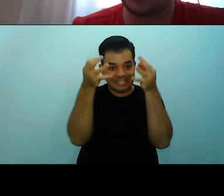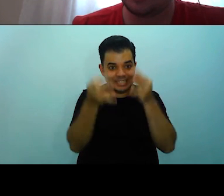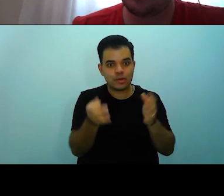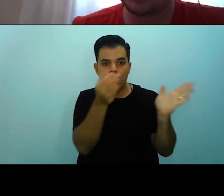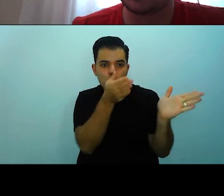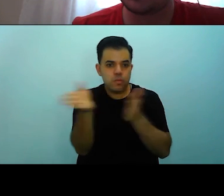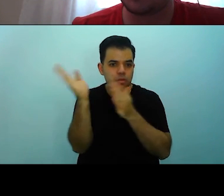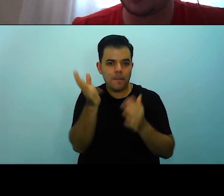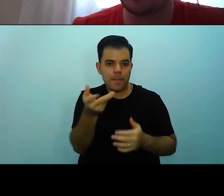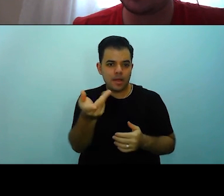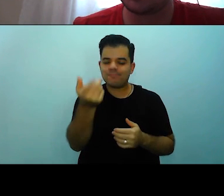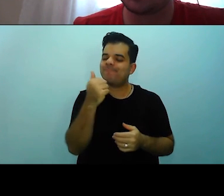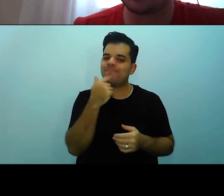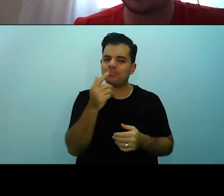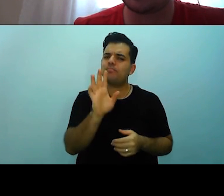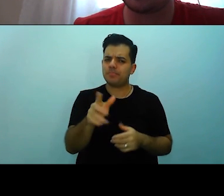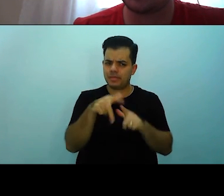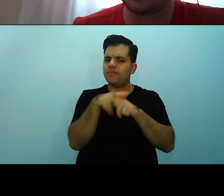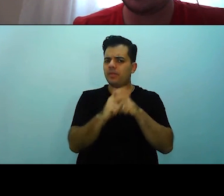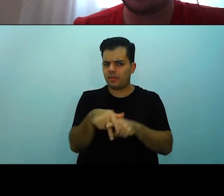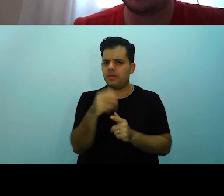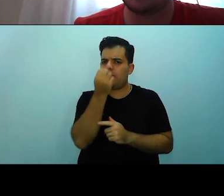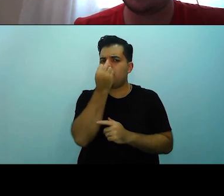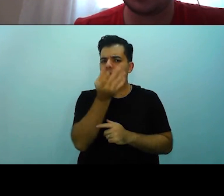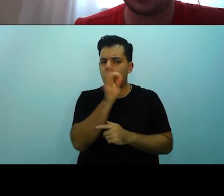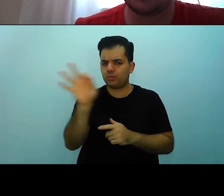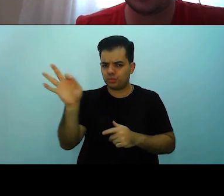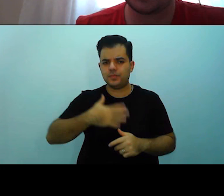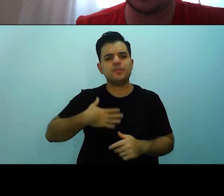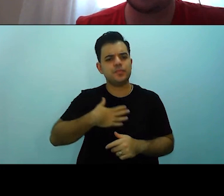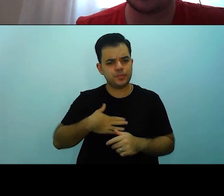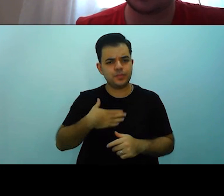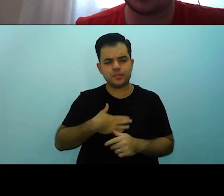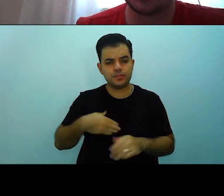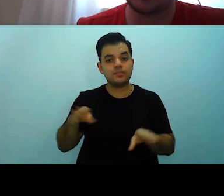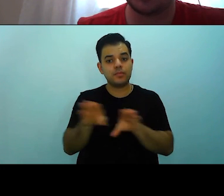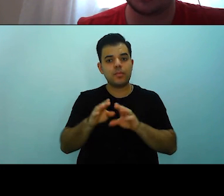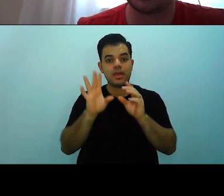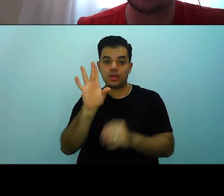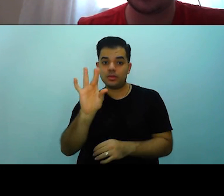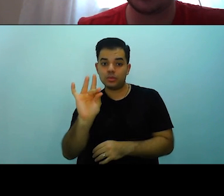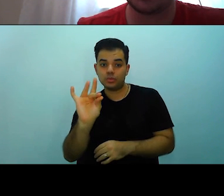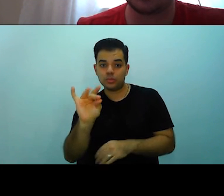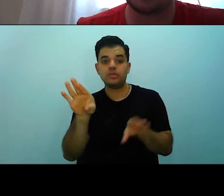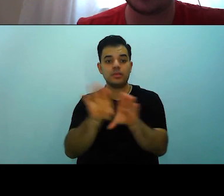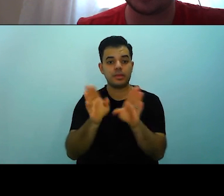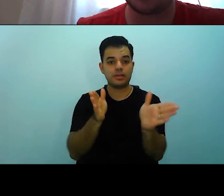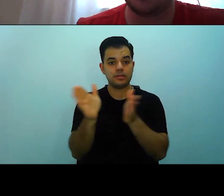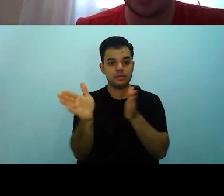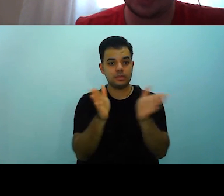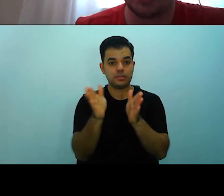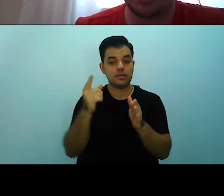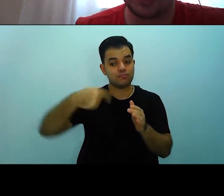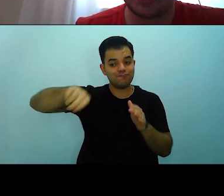né? Mas são ferramentas interessantes. E quando a gente fala em automação e acessibilidade, a gente tem que